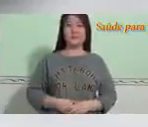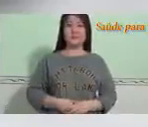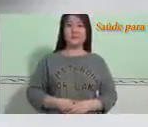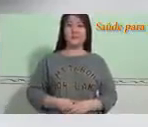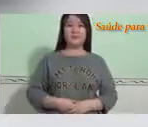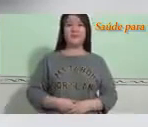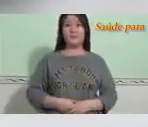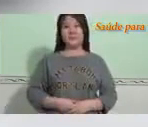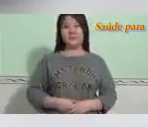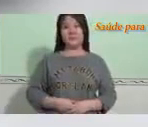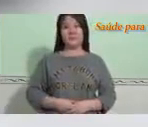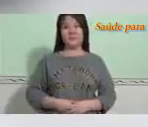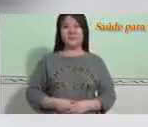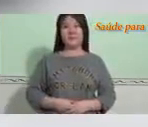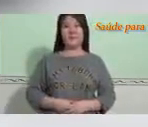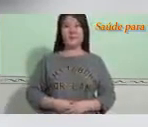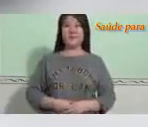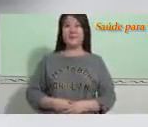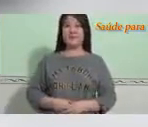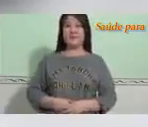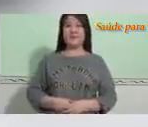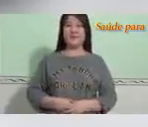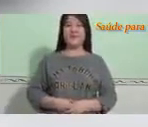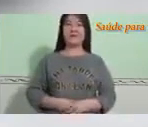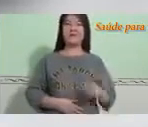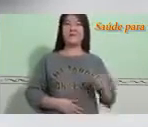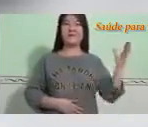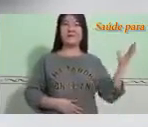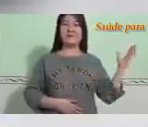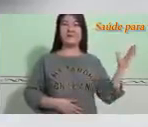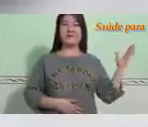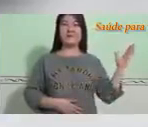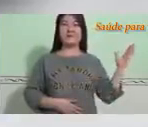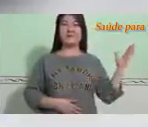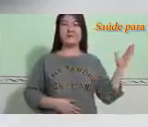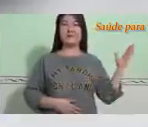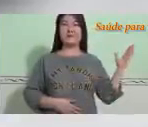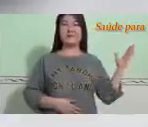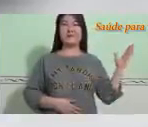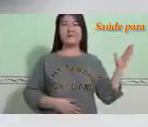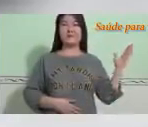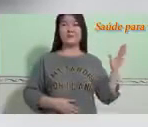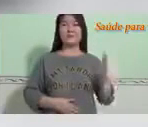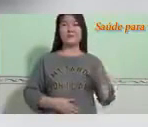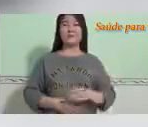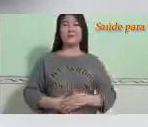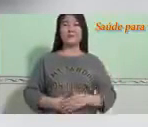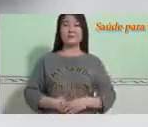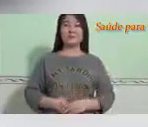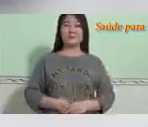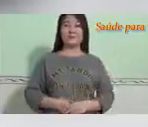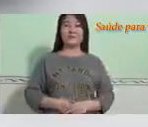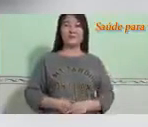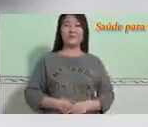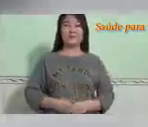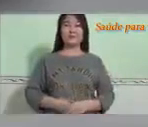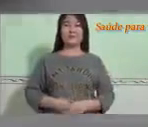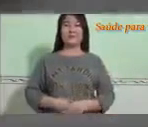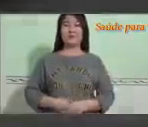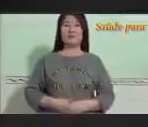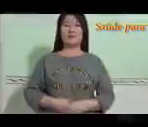Nestes casos, vírgula, é comum que a dor seja mais intensa ao inspirar, vírgula, pois é quando o pulmão se enche de ar e o